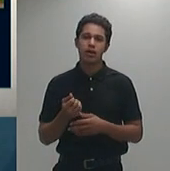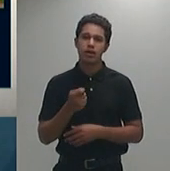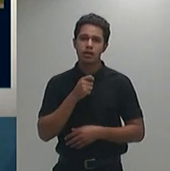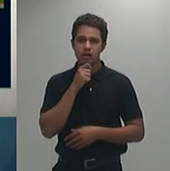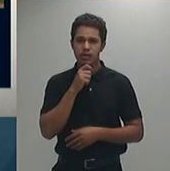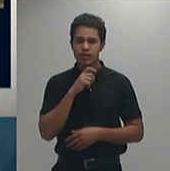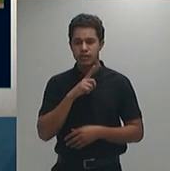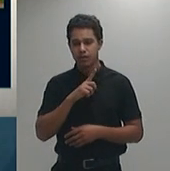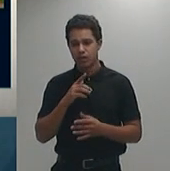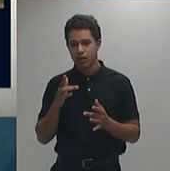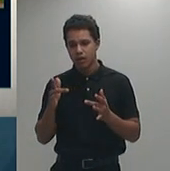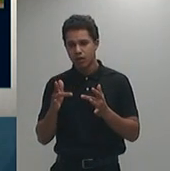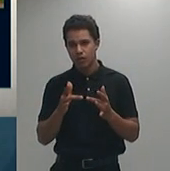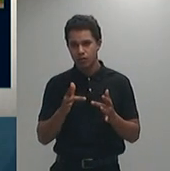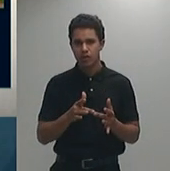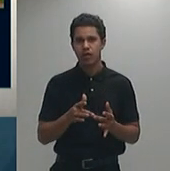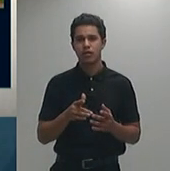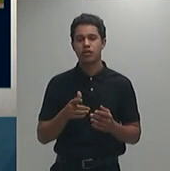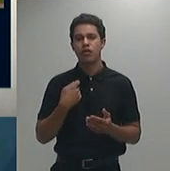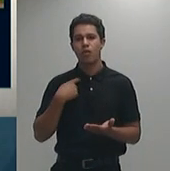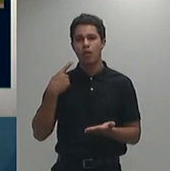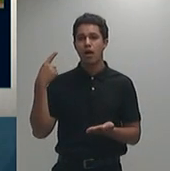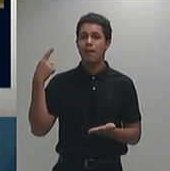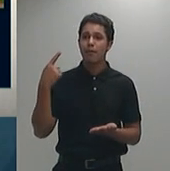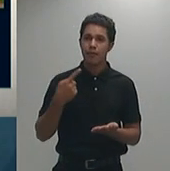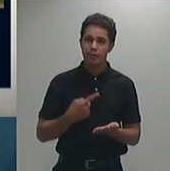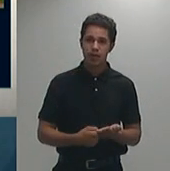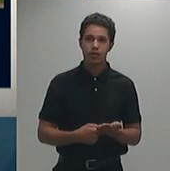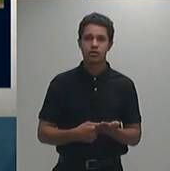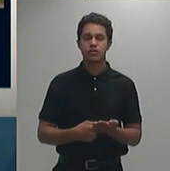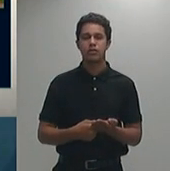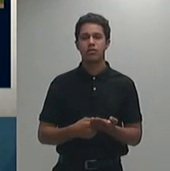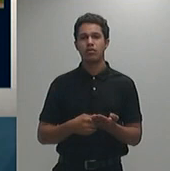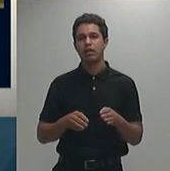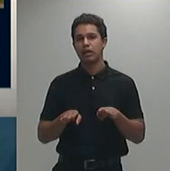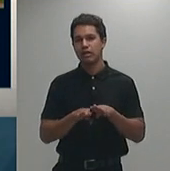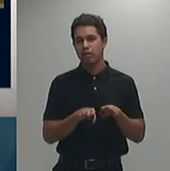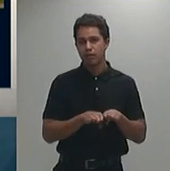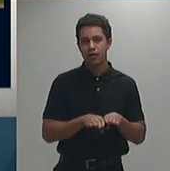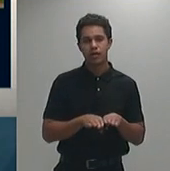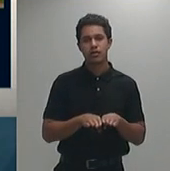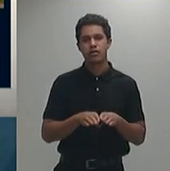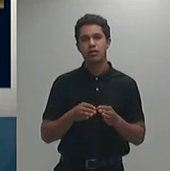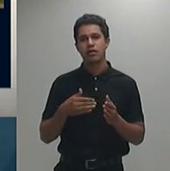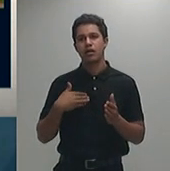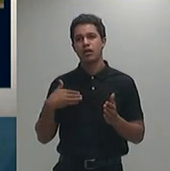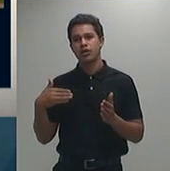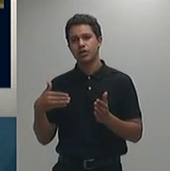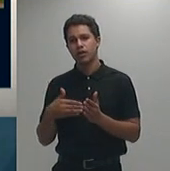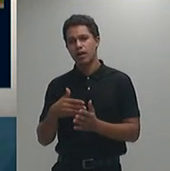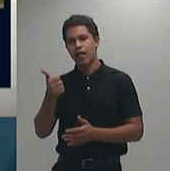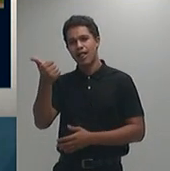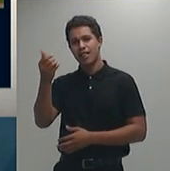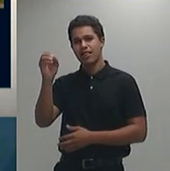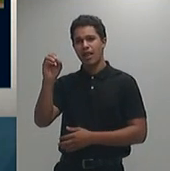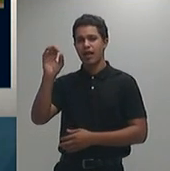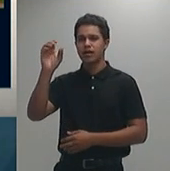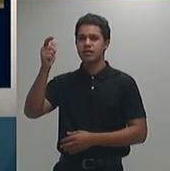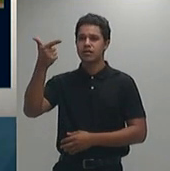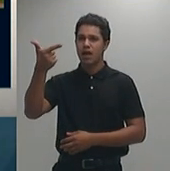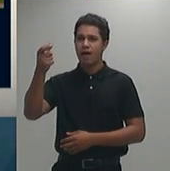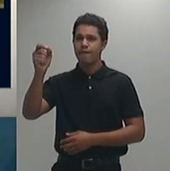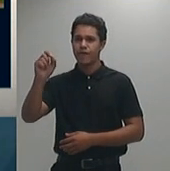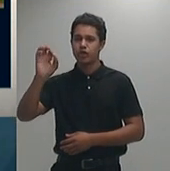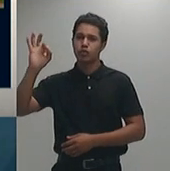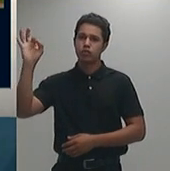coincidente com a fixação dos parâmetros de dez a vinte por cento estipulados no